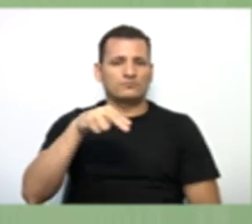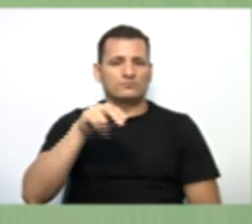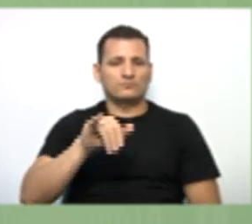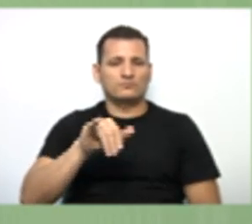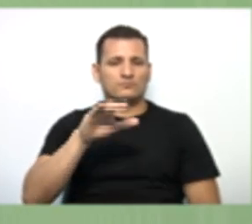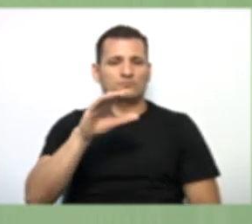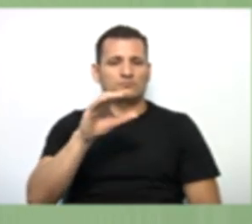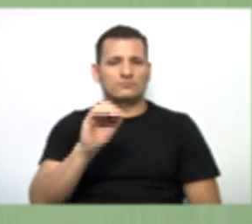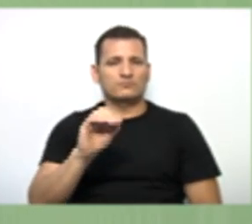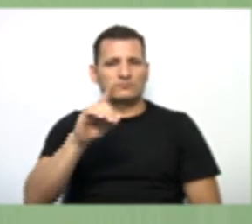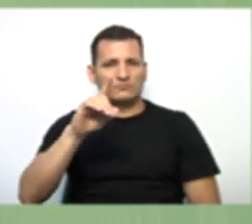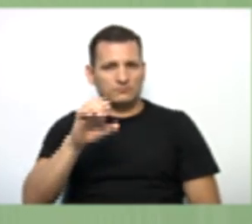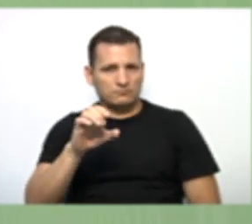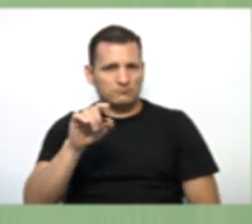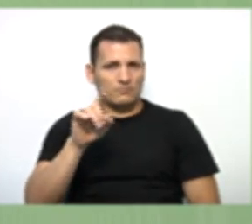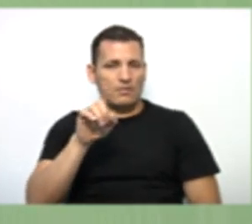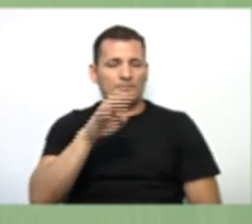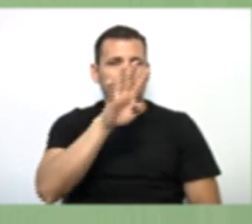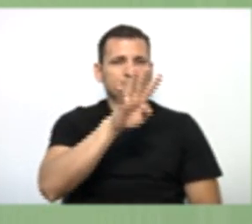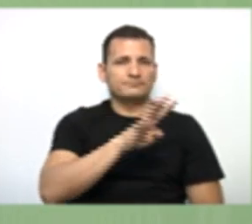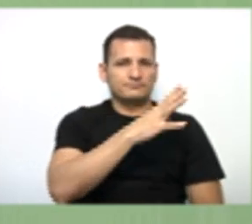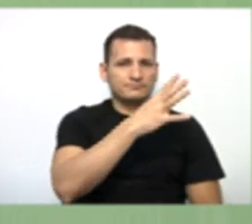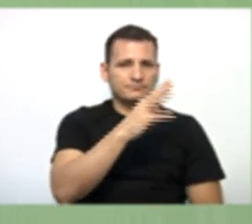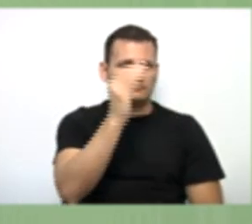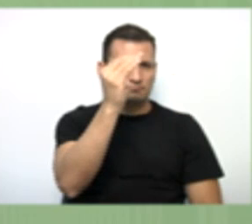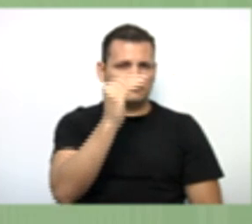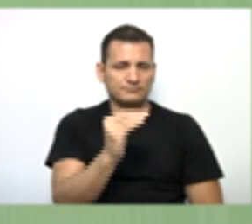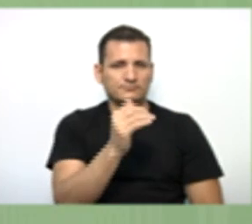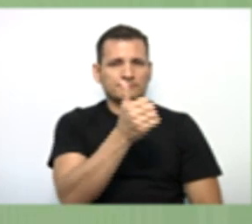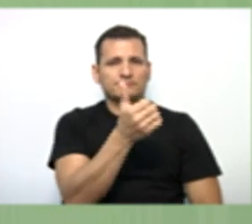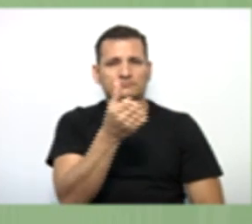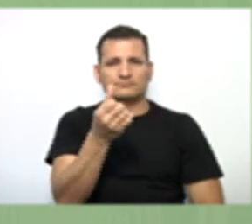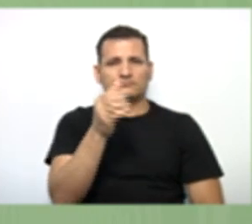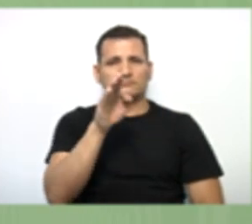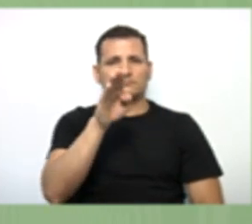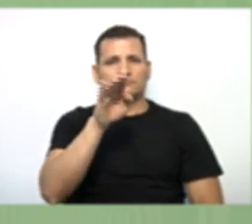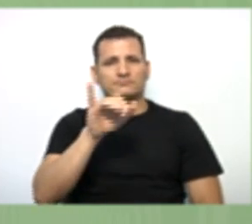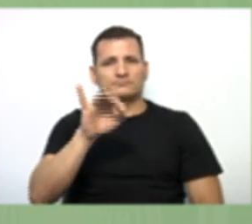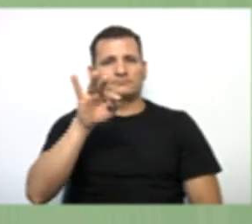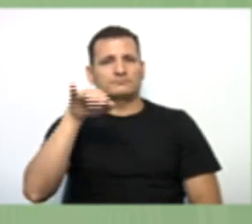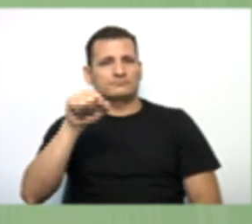É uma tabela de 16 bits, tá? O porquê houve essa substituição?